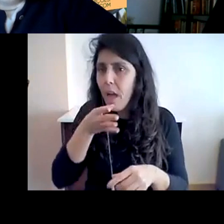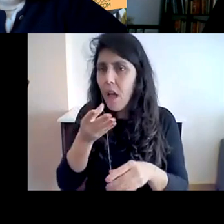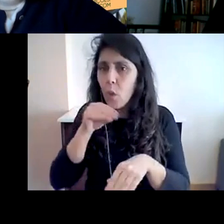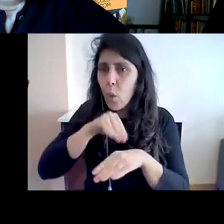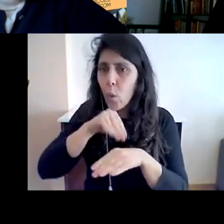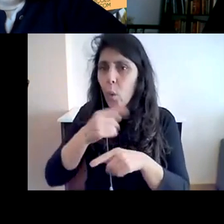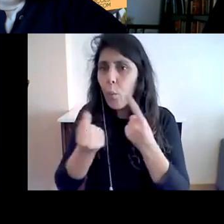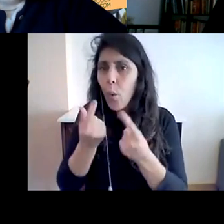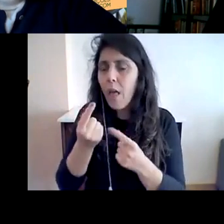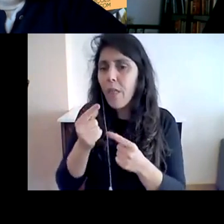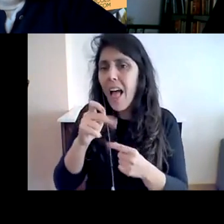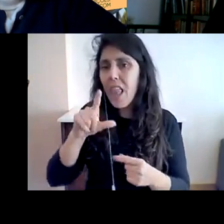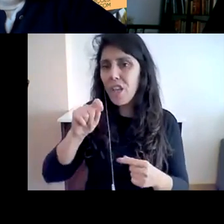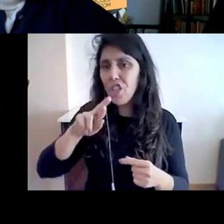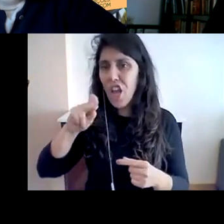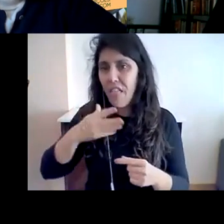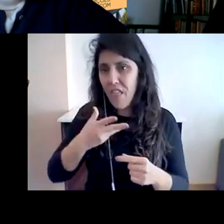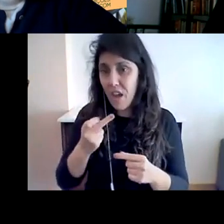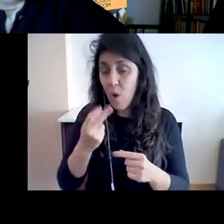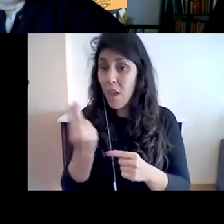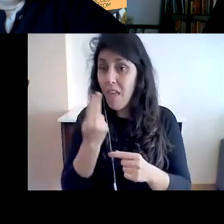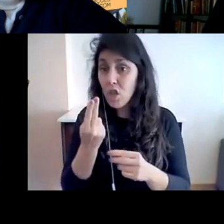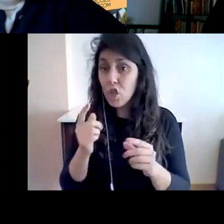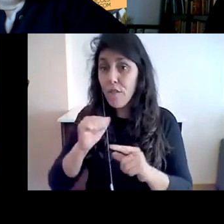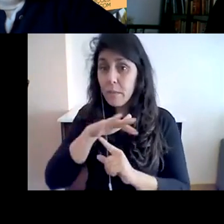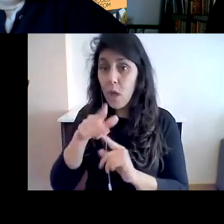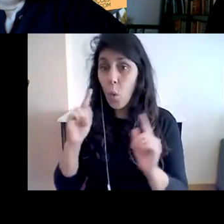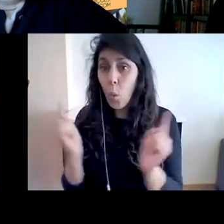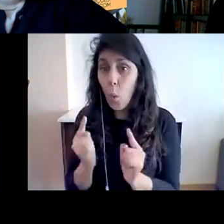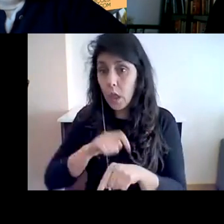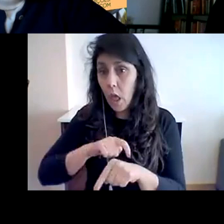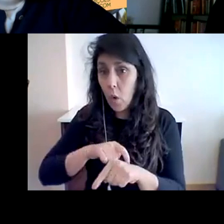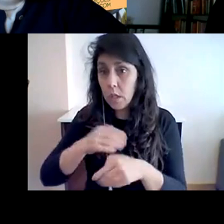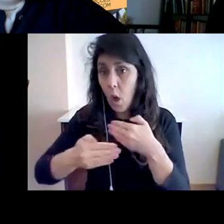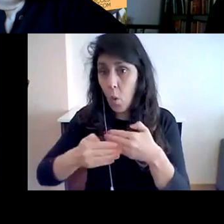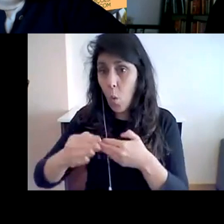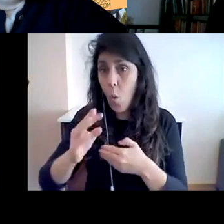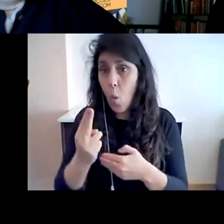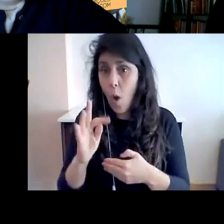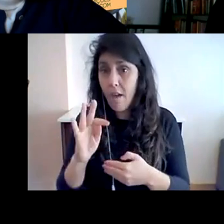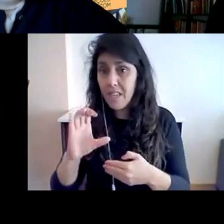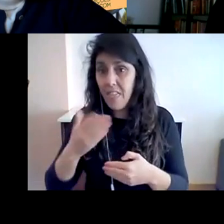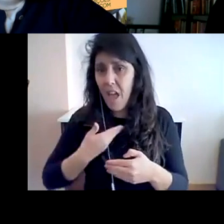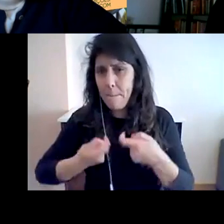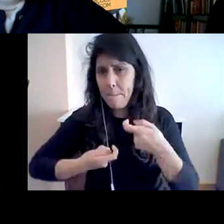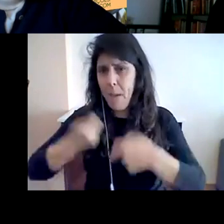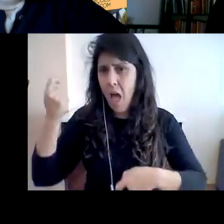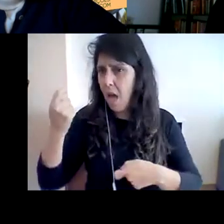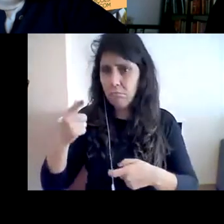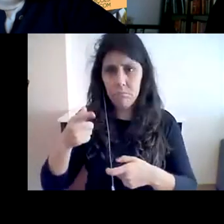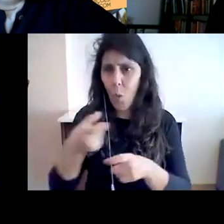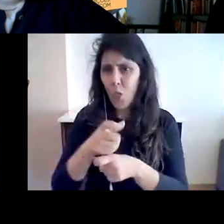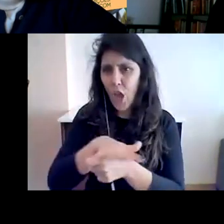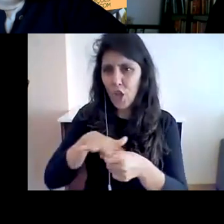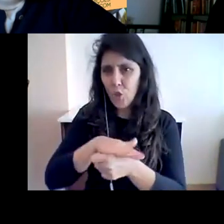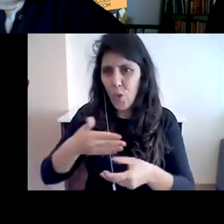Alexandre disse, as unidades de formação de curta duração, que são as UFCDs, estão completamente descontextualizadas aos dias de